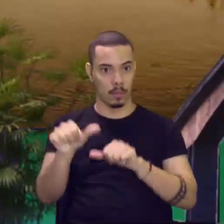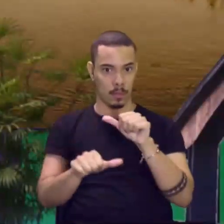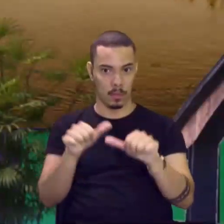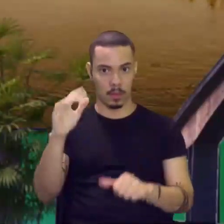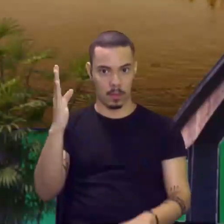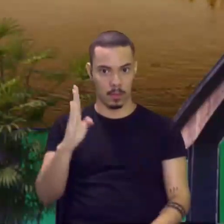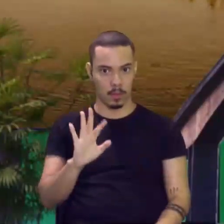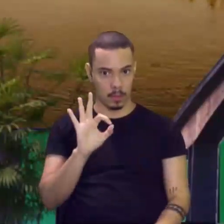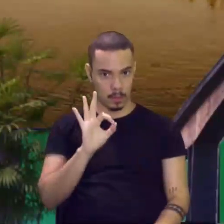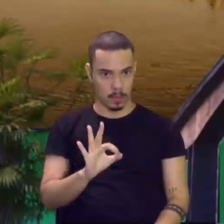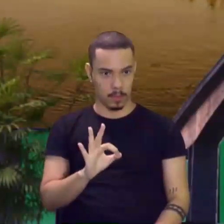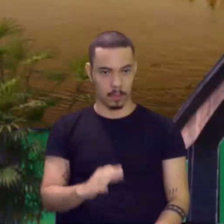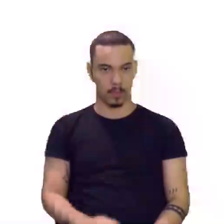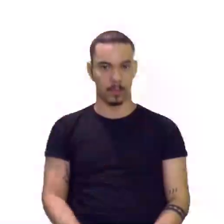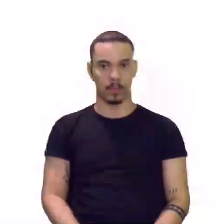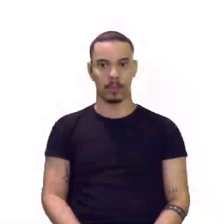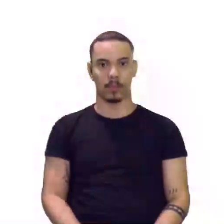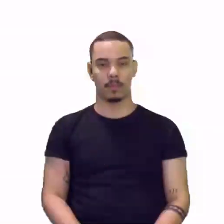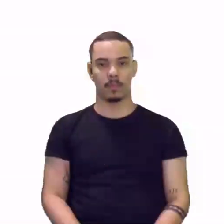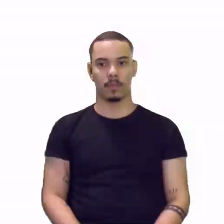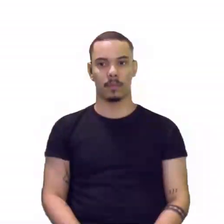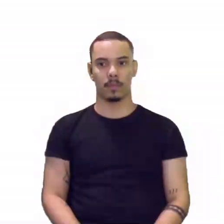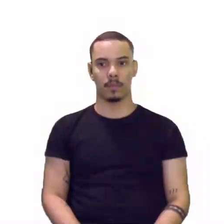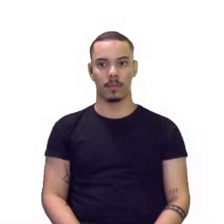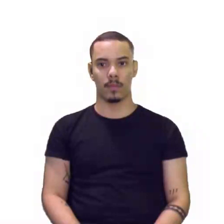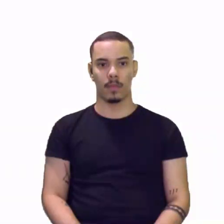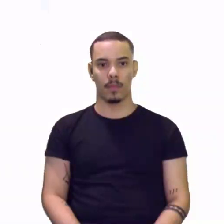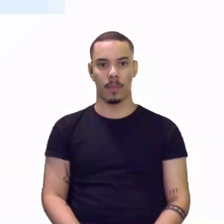Isso. Né? Muito bem, Vamos lá.